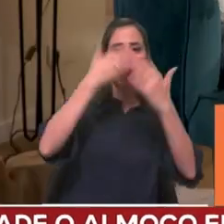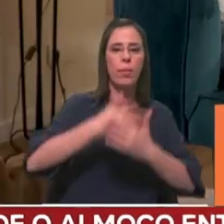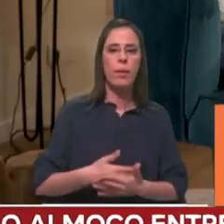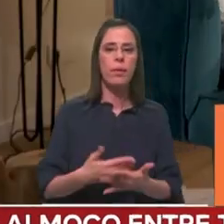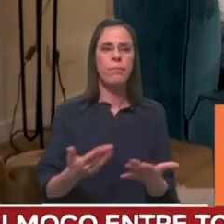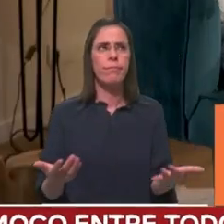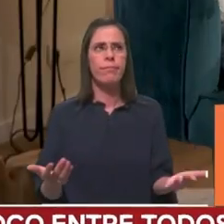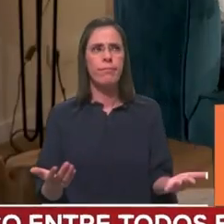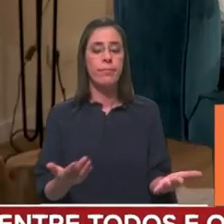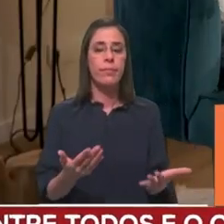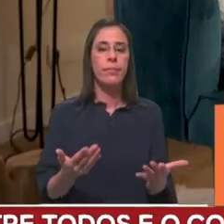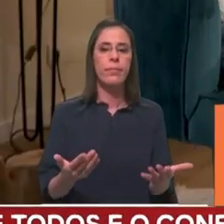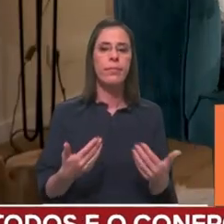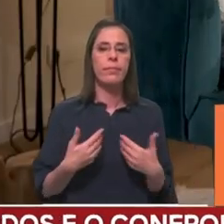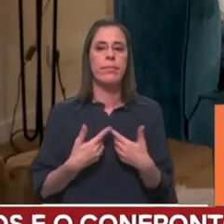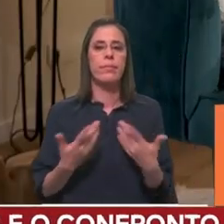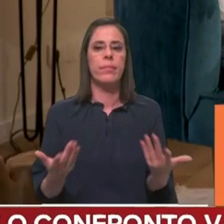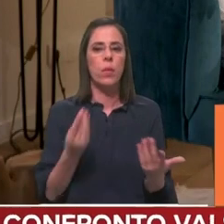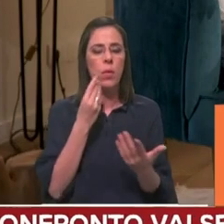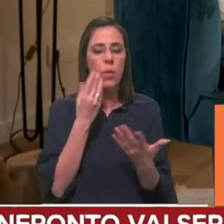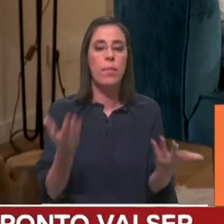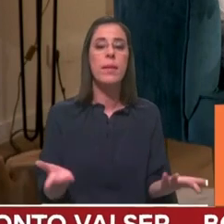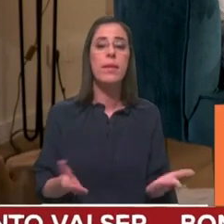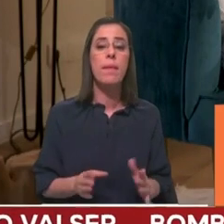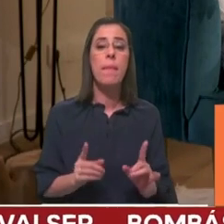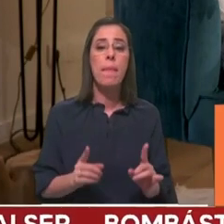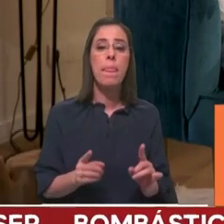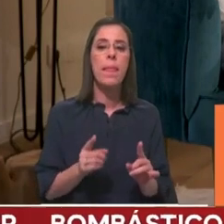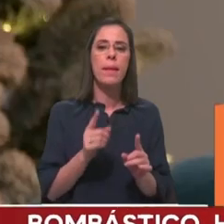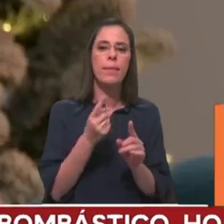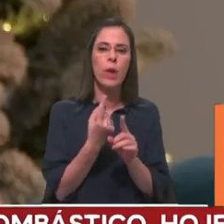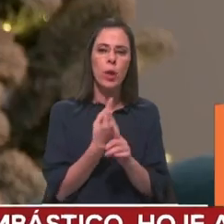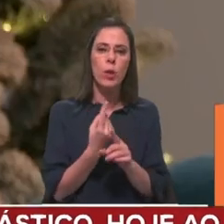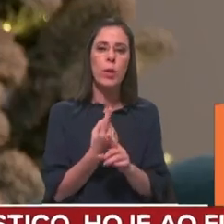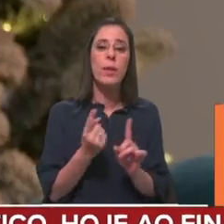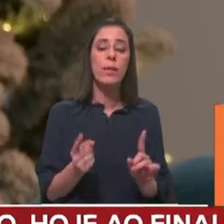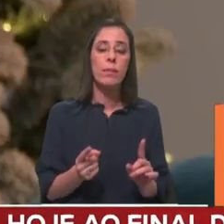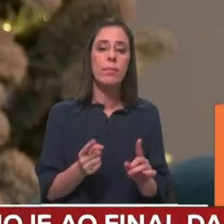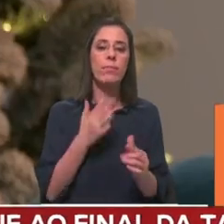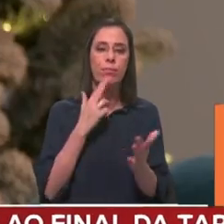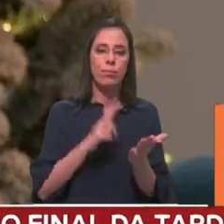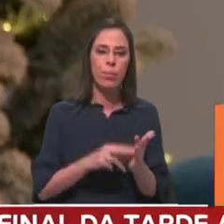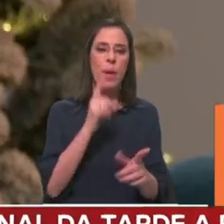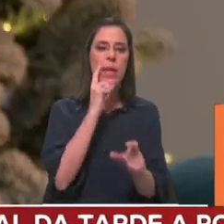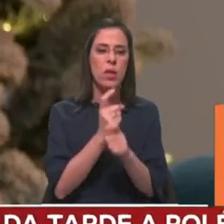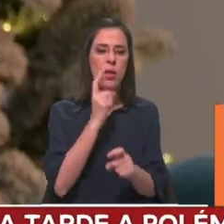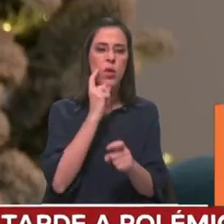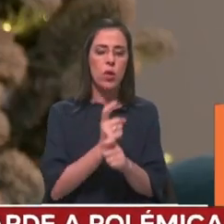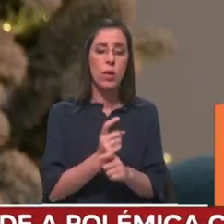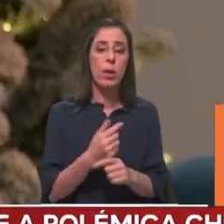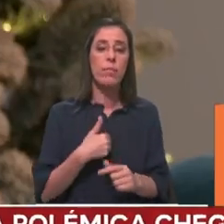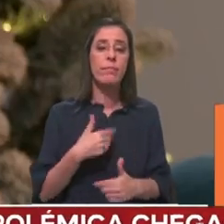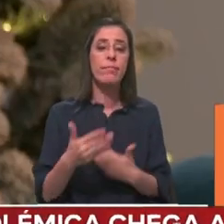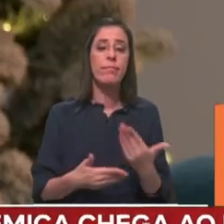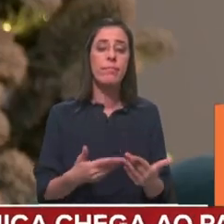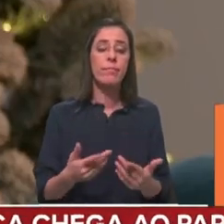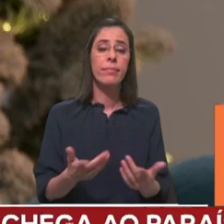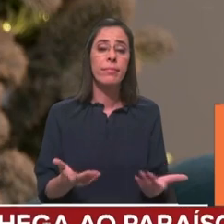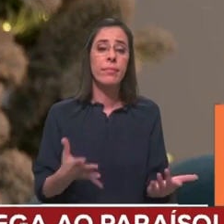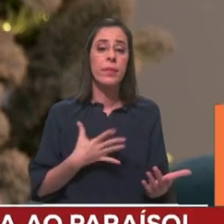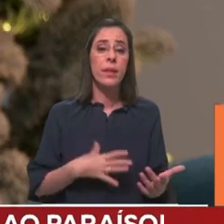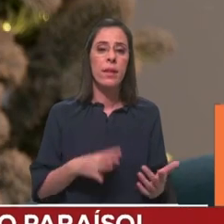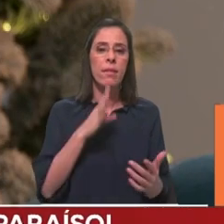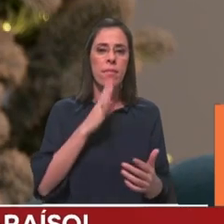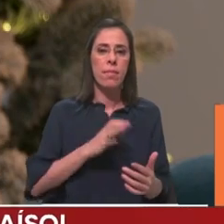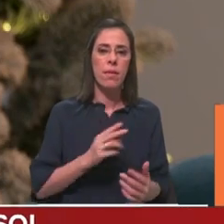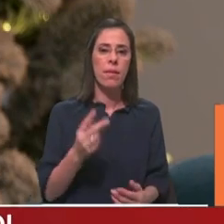Sim. Estás a ver? Como assim? Ela ia às pequeninas coisas, era realmente muito exigente. E eu depois tive essa coisa, que eu queria